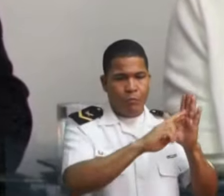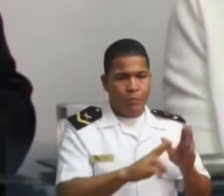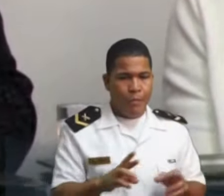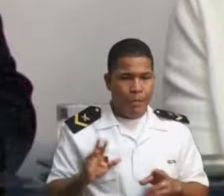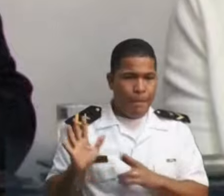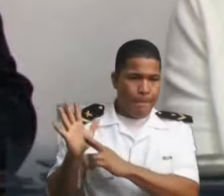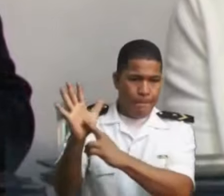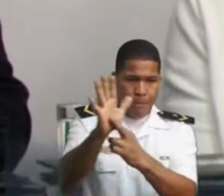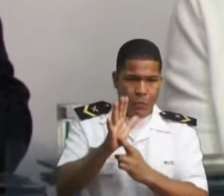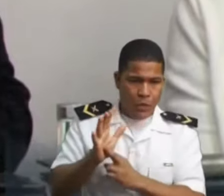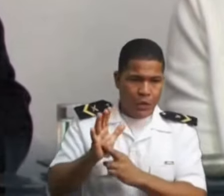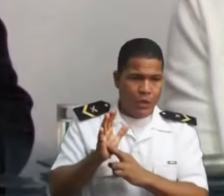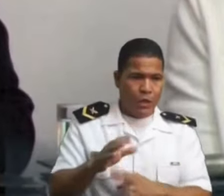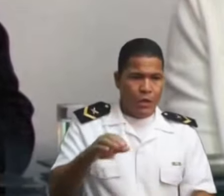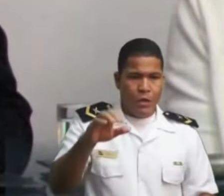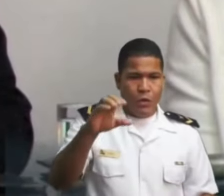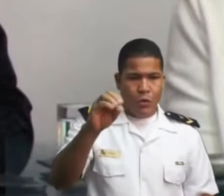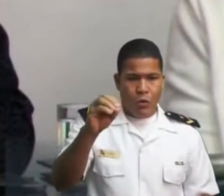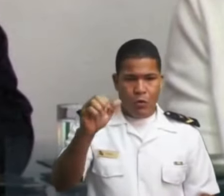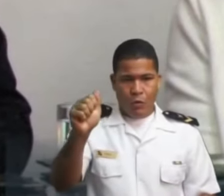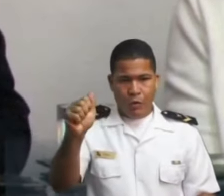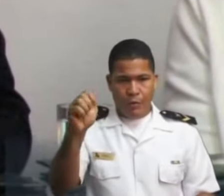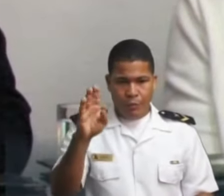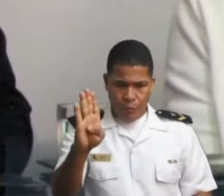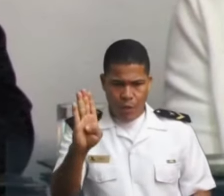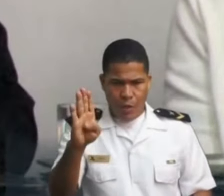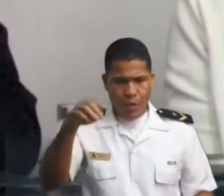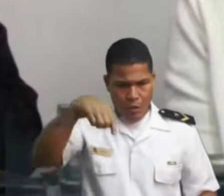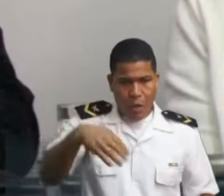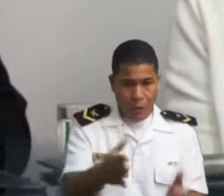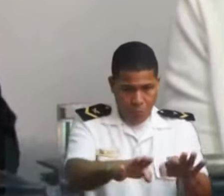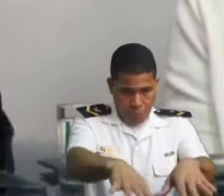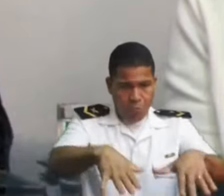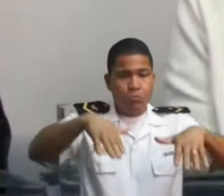que postulam neste tribunal.